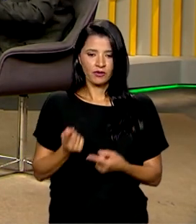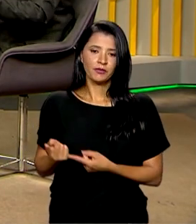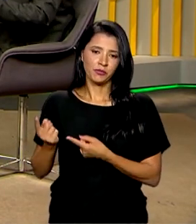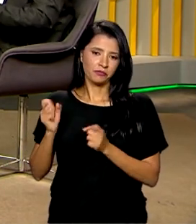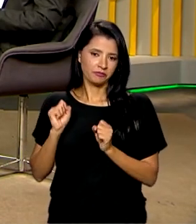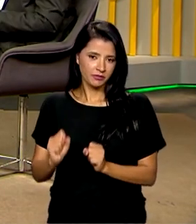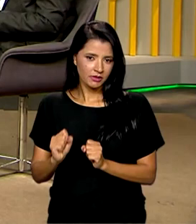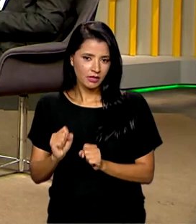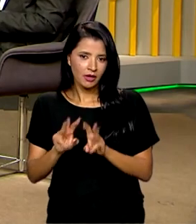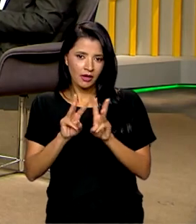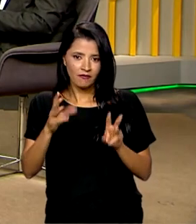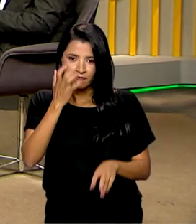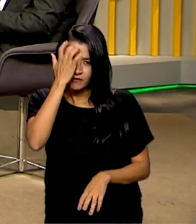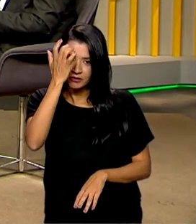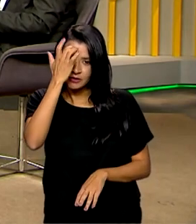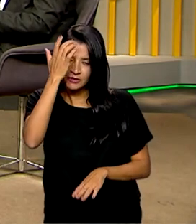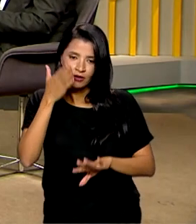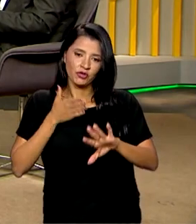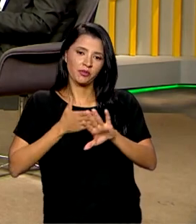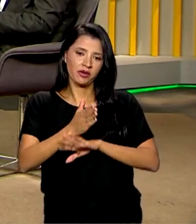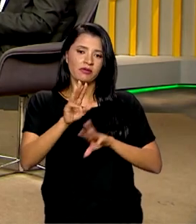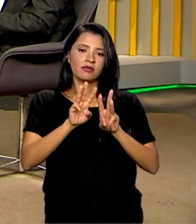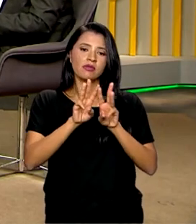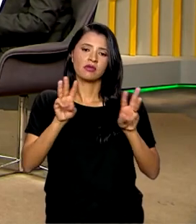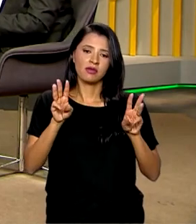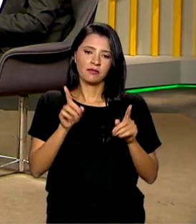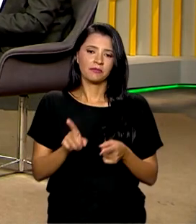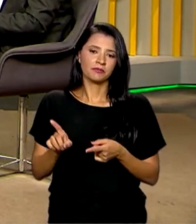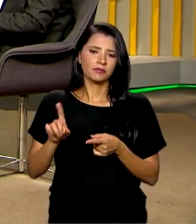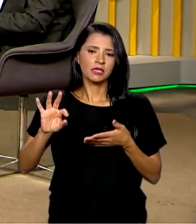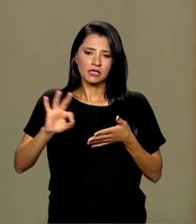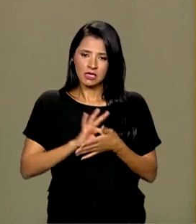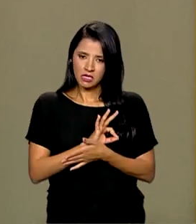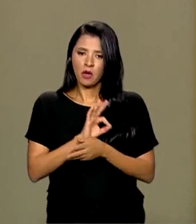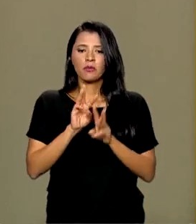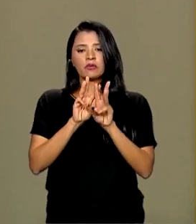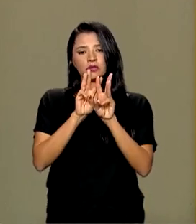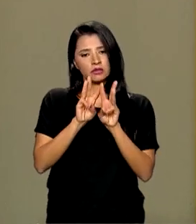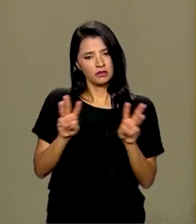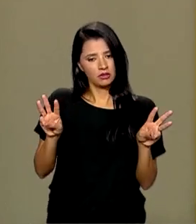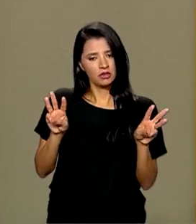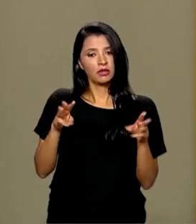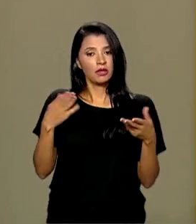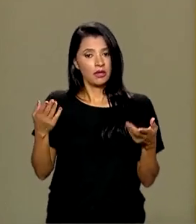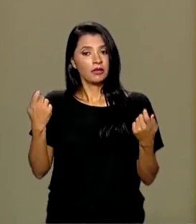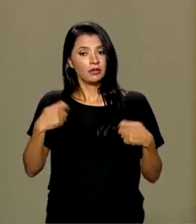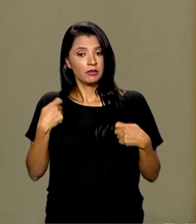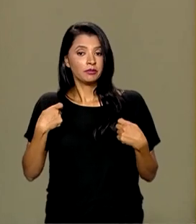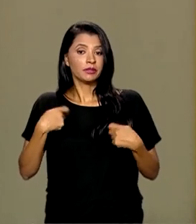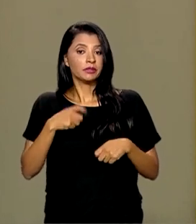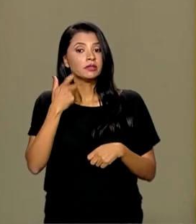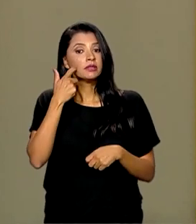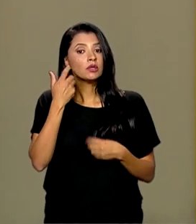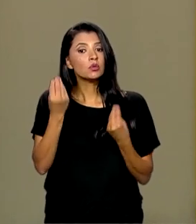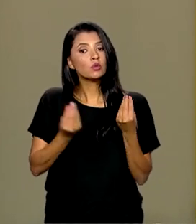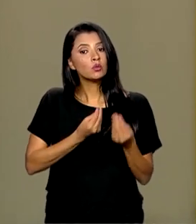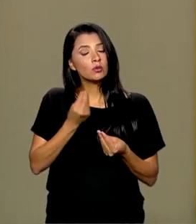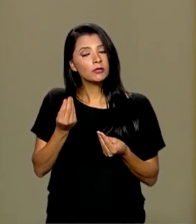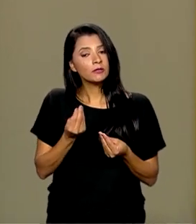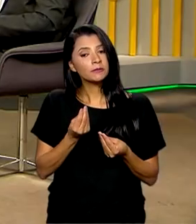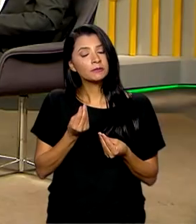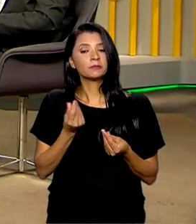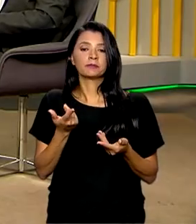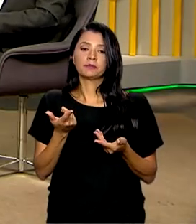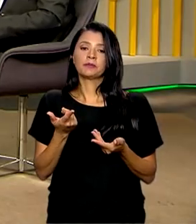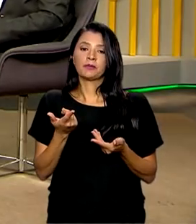tenham facilidade, né, para chegar a esse site. Então, a inscrição é pela internet, e aí a gente tem que levar em conta também